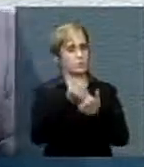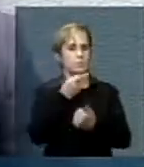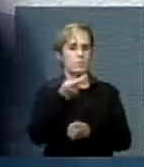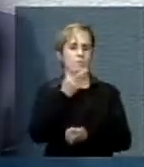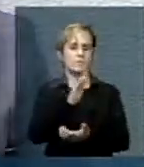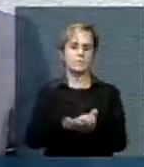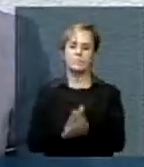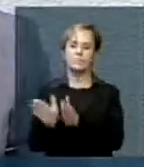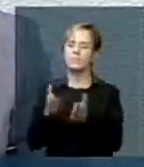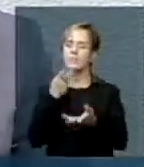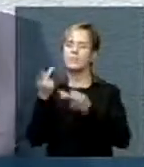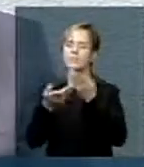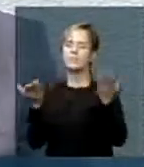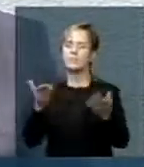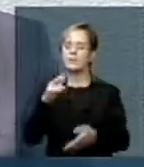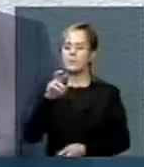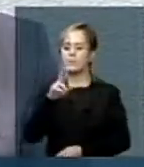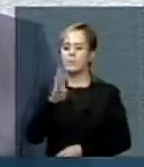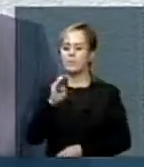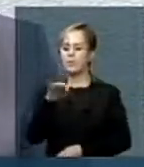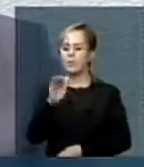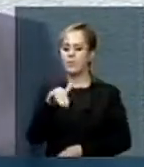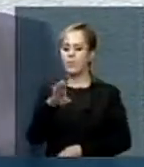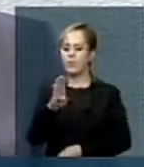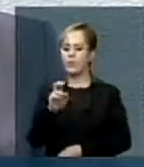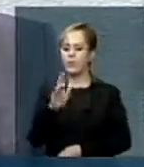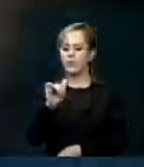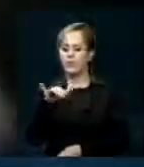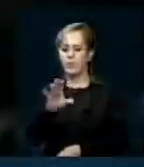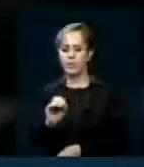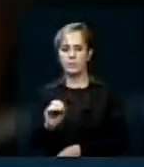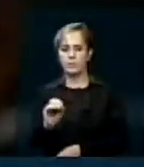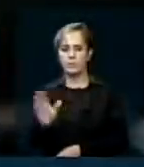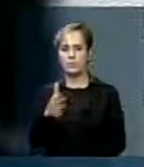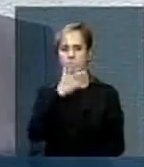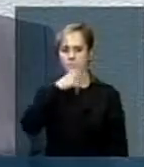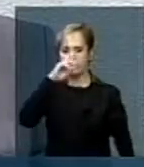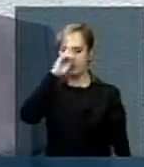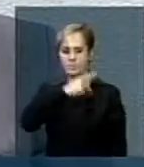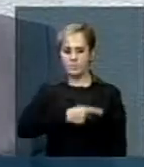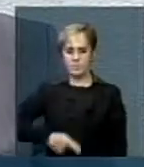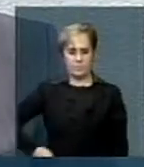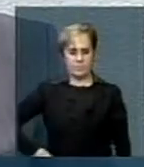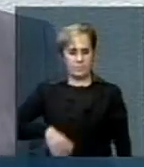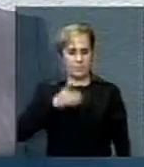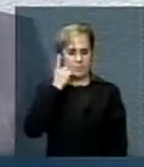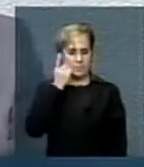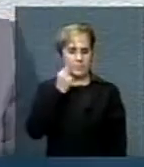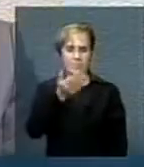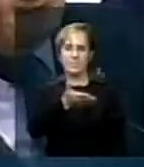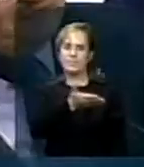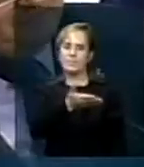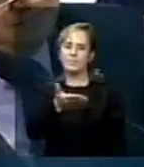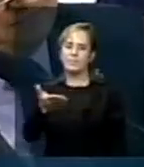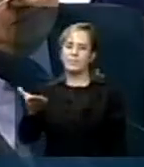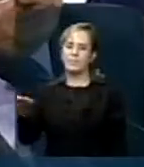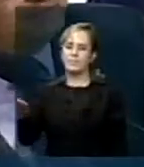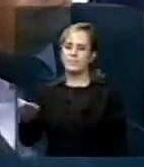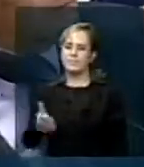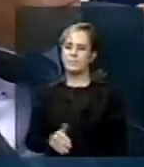É com a palavra, Rubem Bueno. Senhor presidente, senhoras e senhores parlamentares,